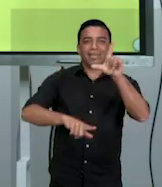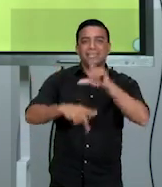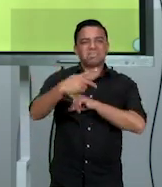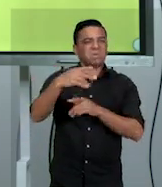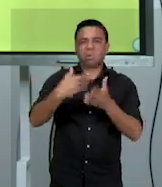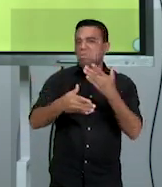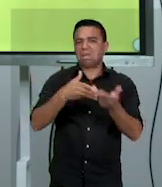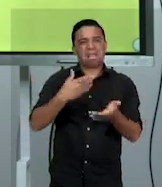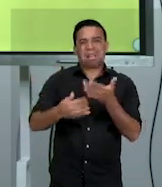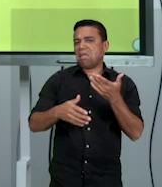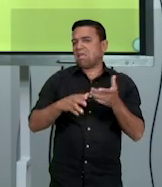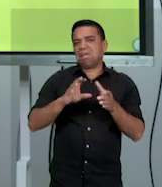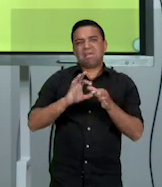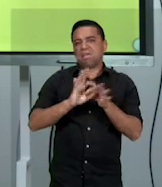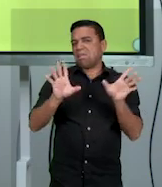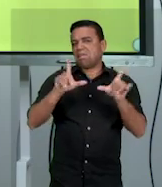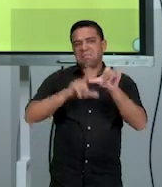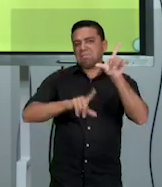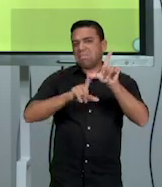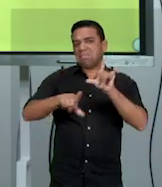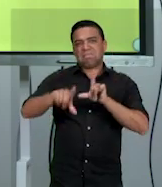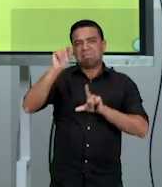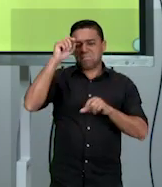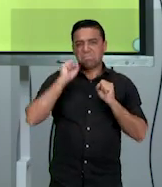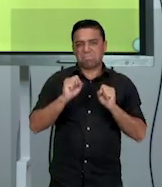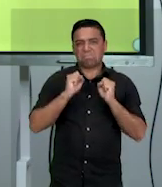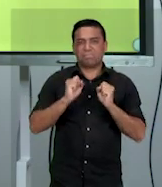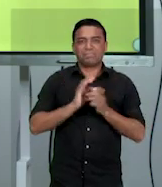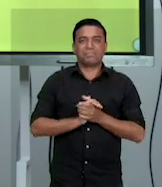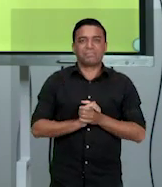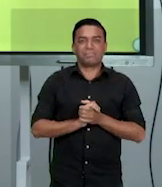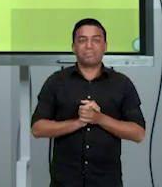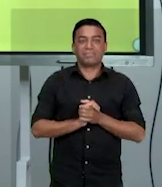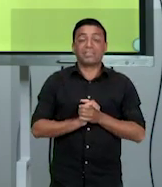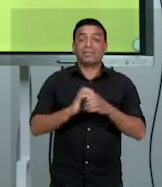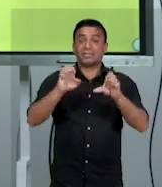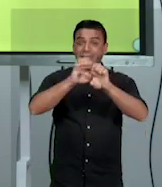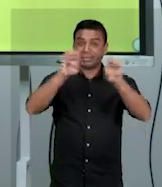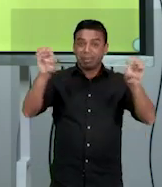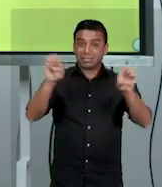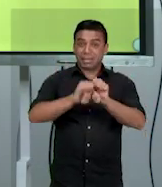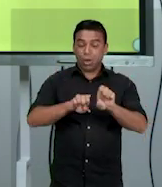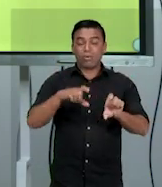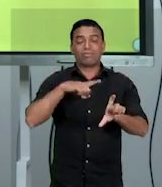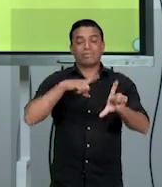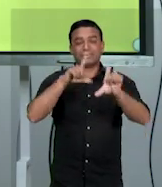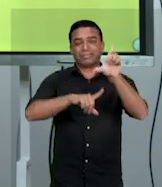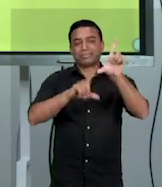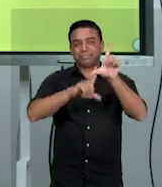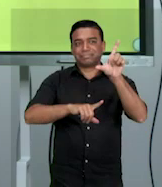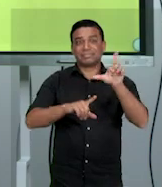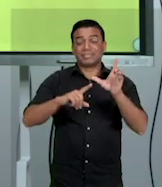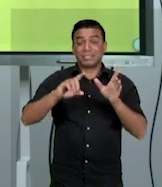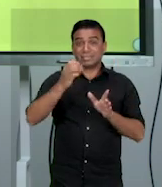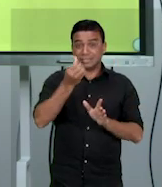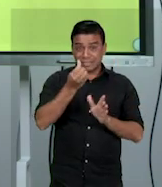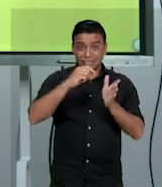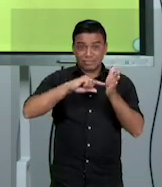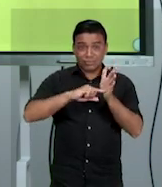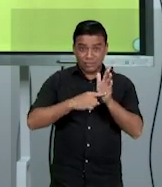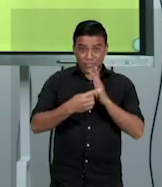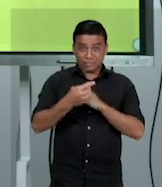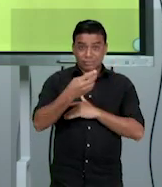chamado de qualquer letra, né? Uma expressão algébrica que eu tenho aqui, 6 vezes 4,